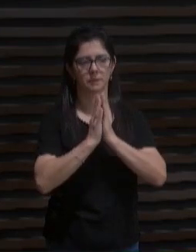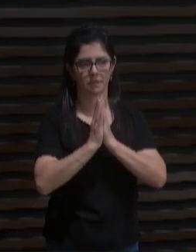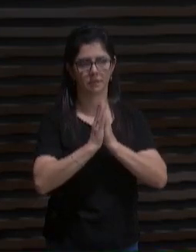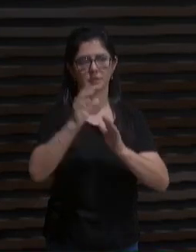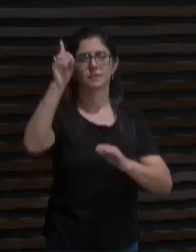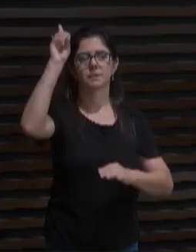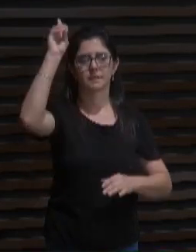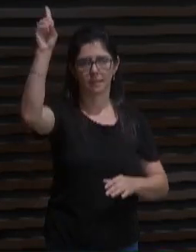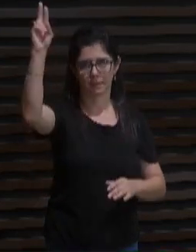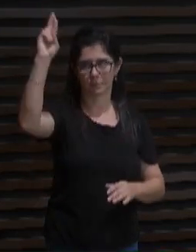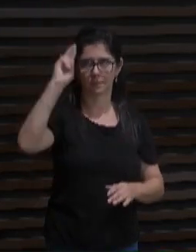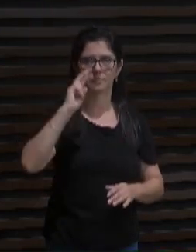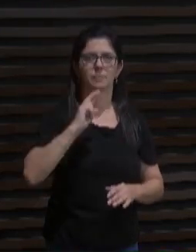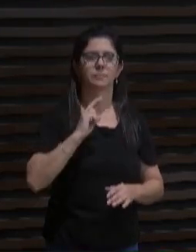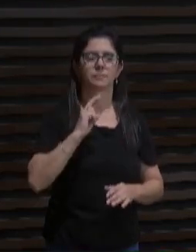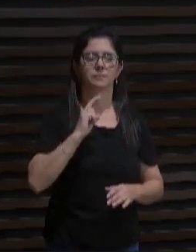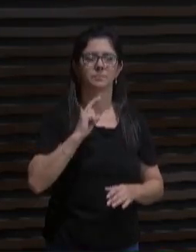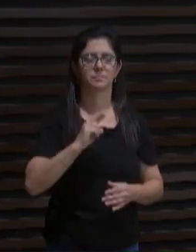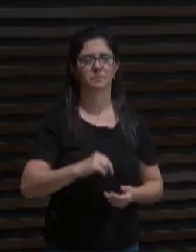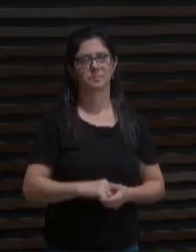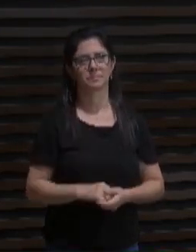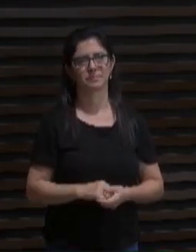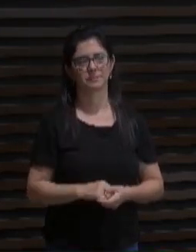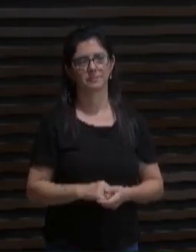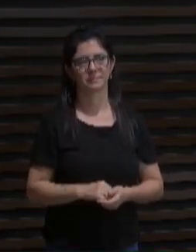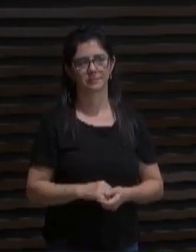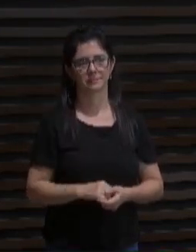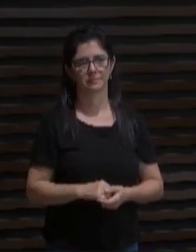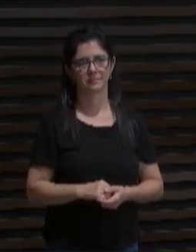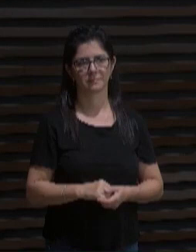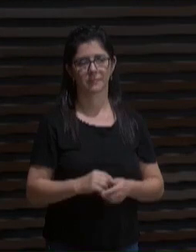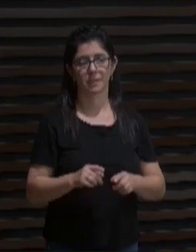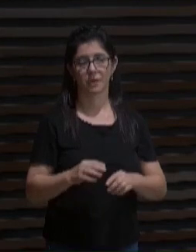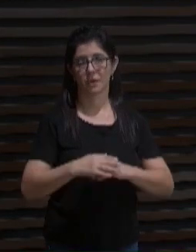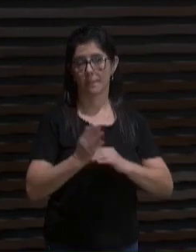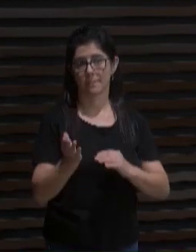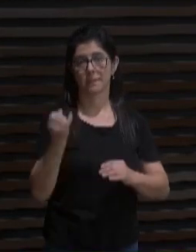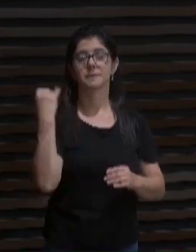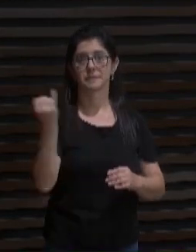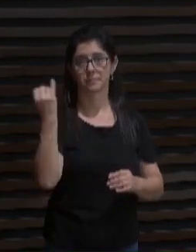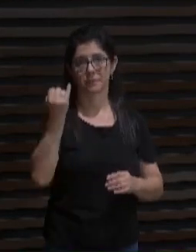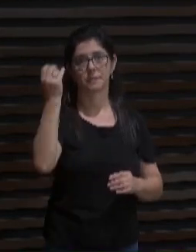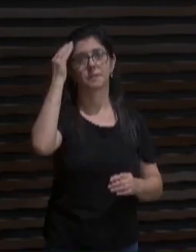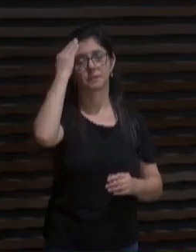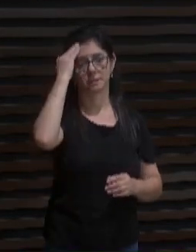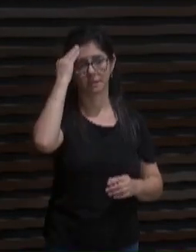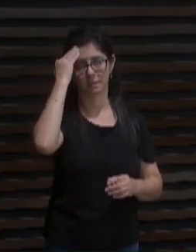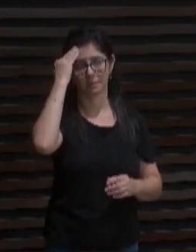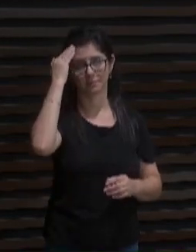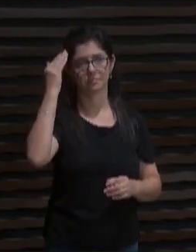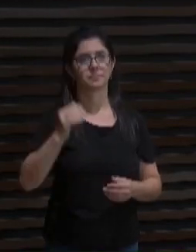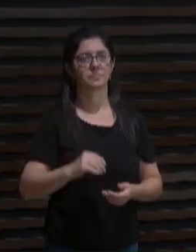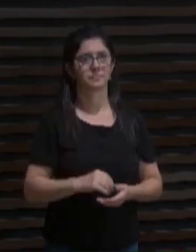essa, o dia da resposta. Mas o que é mais importante entender é que